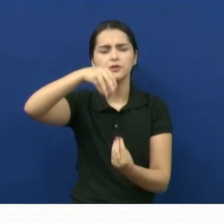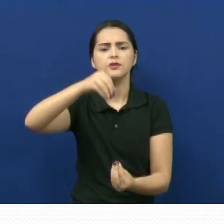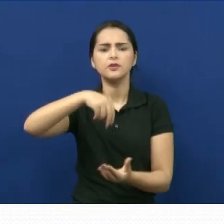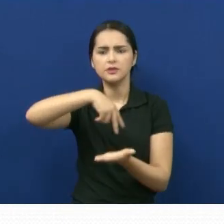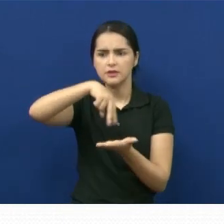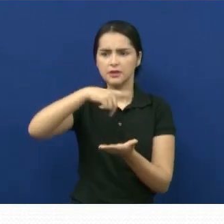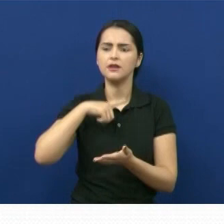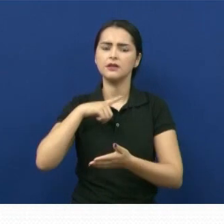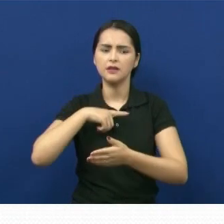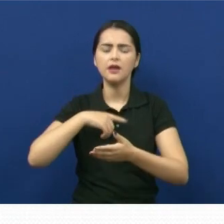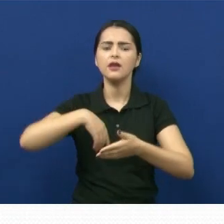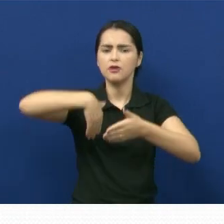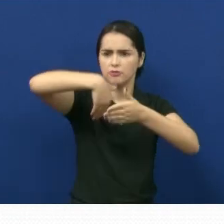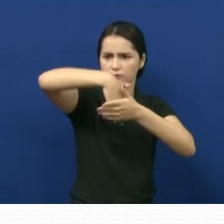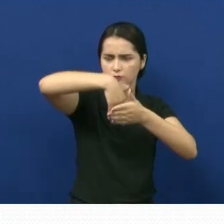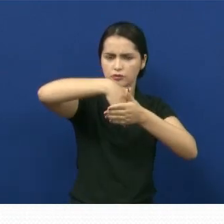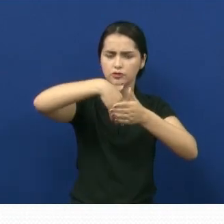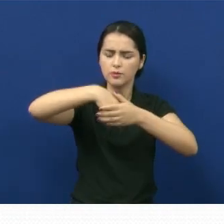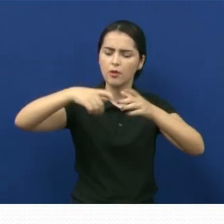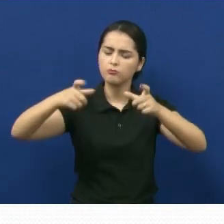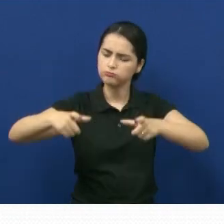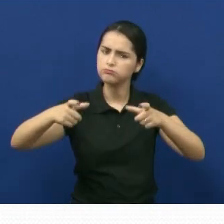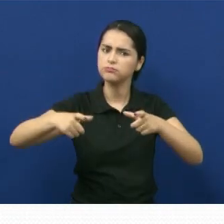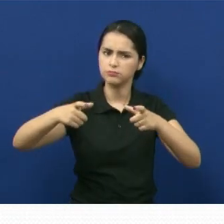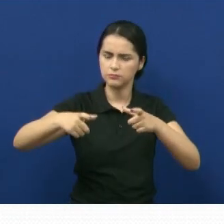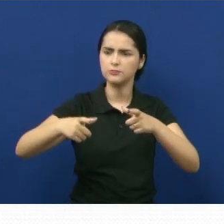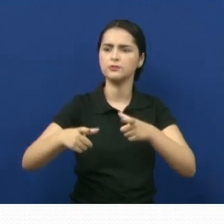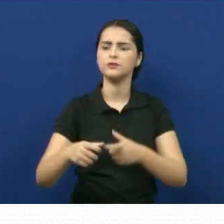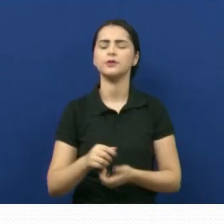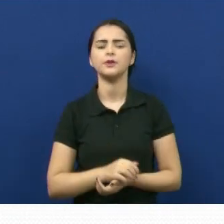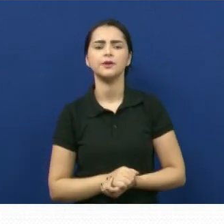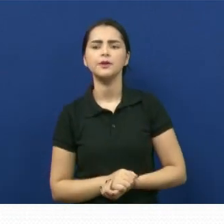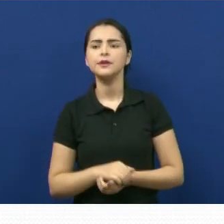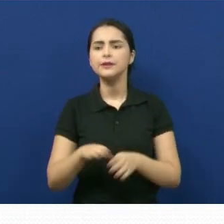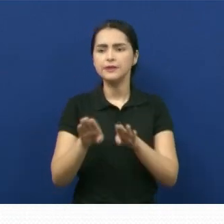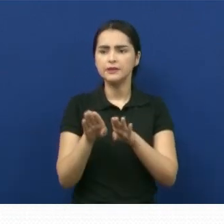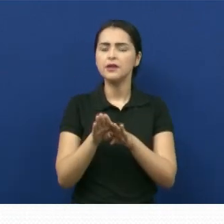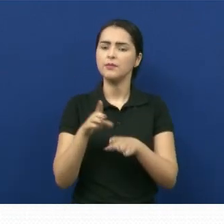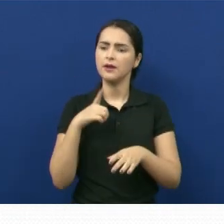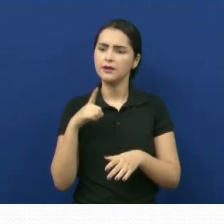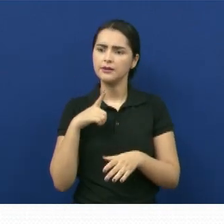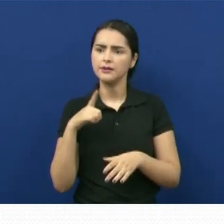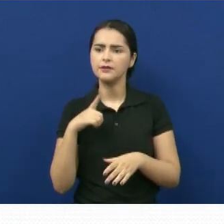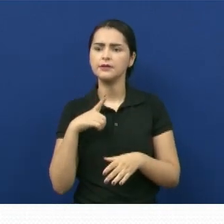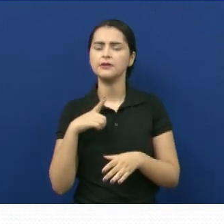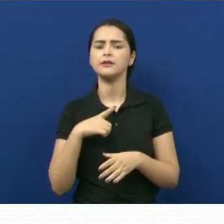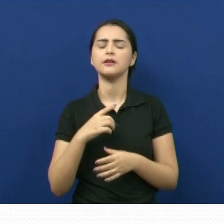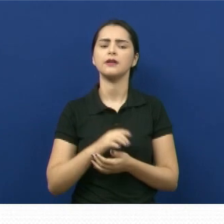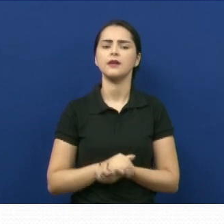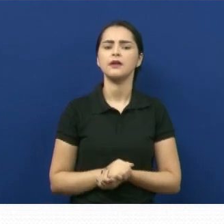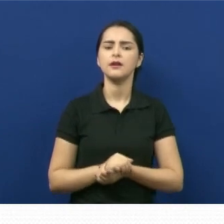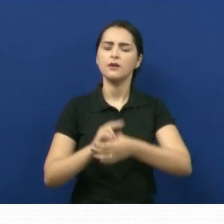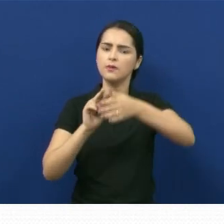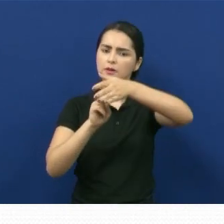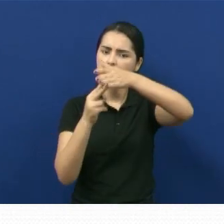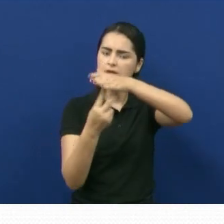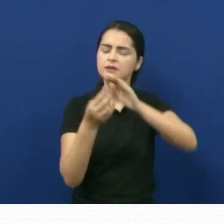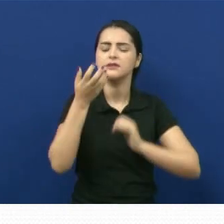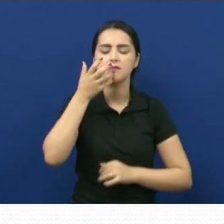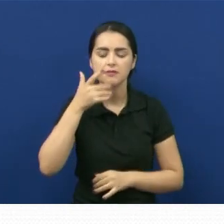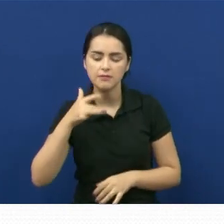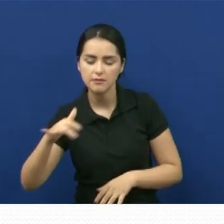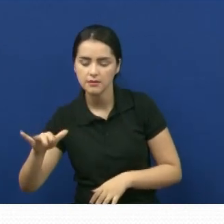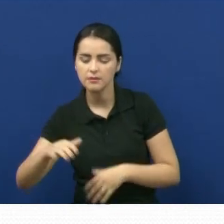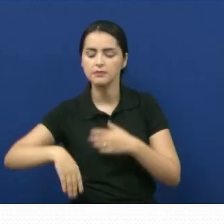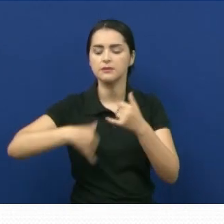um campinho de futebol, onde a gente joga aquela nossa pelada, e tem um parquinho, um playground, com crianças